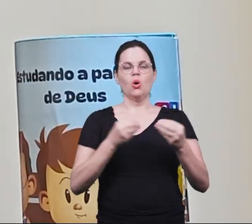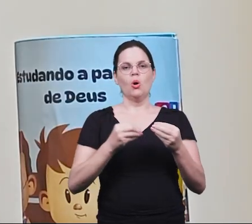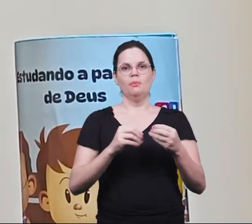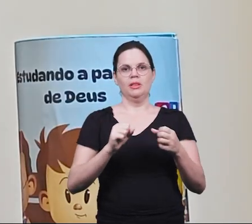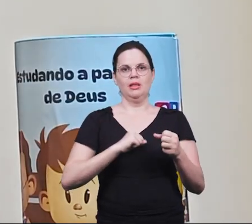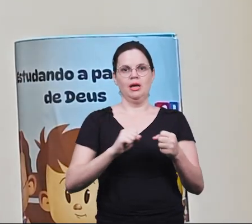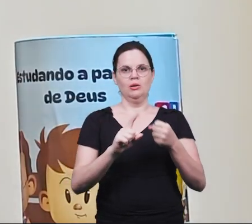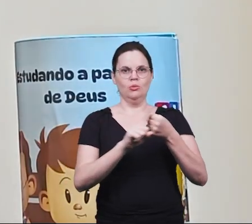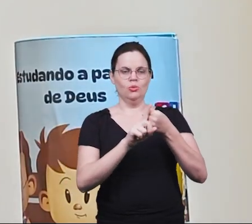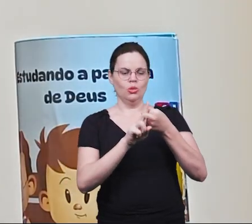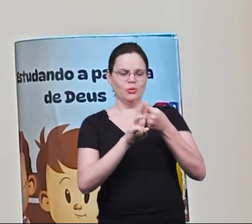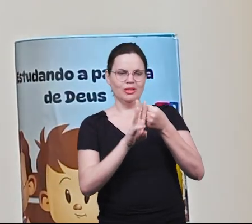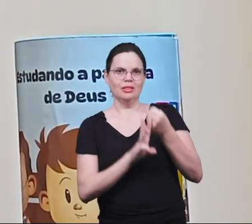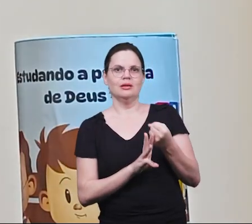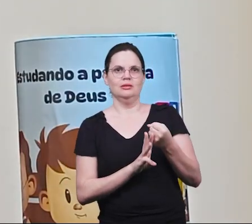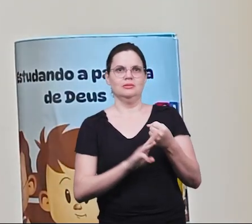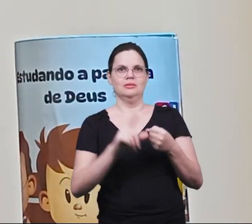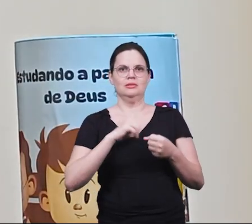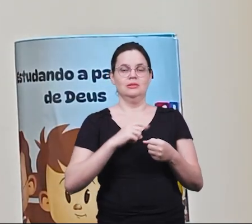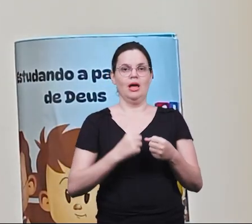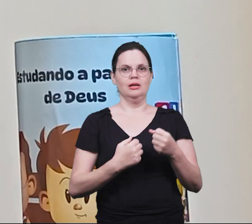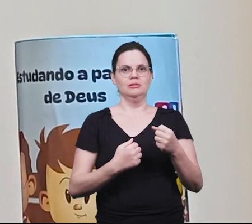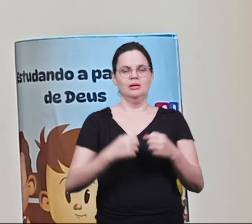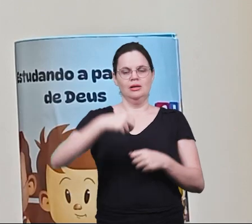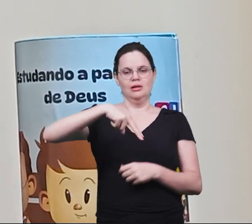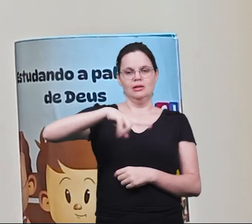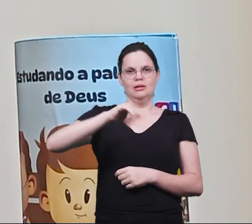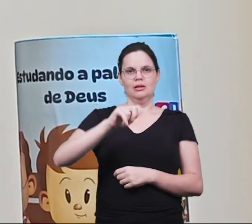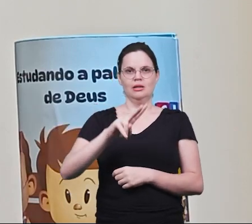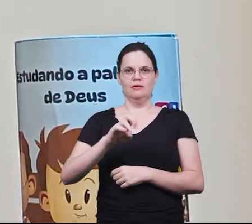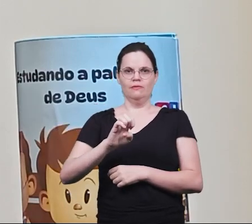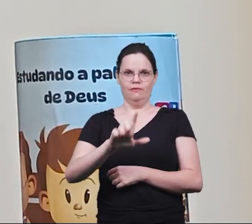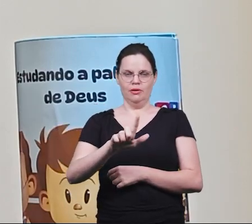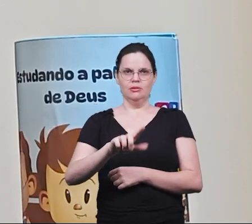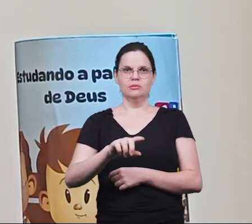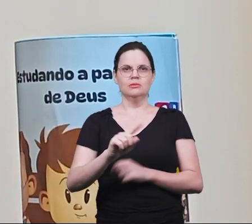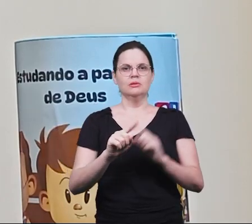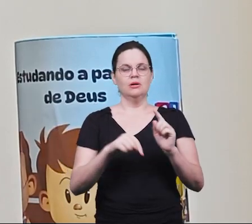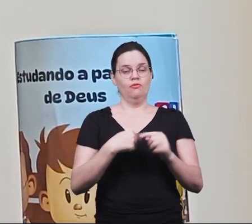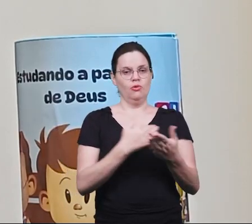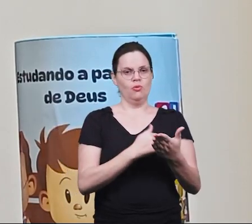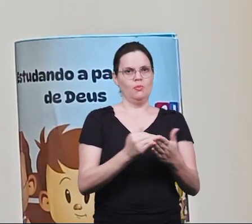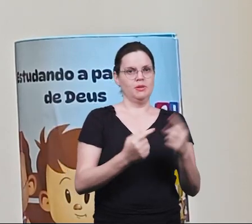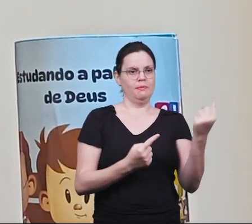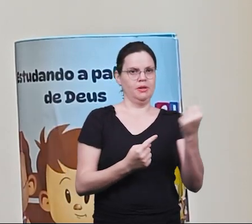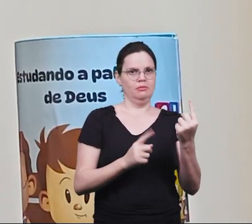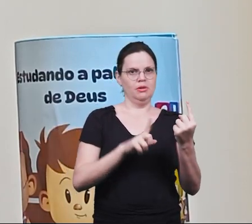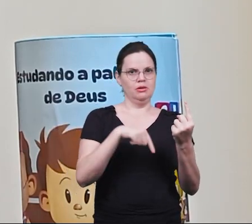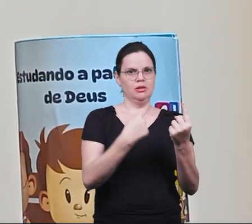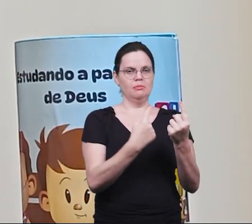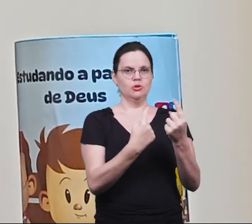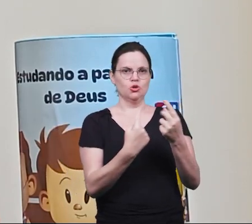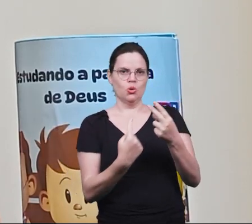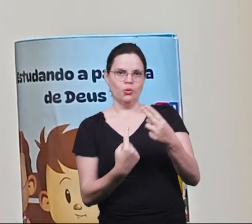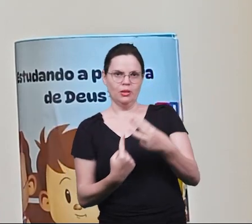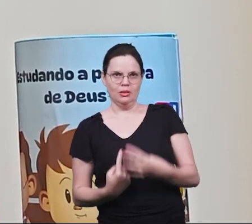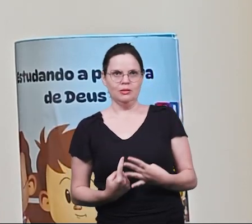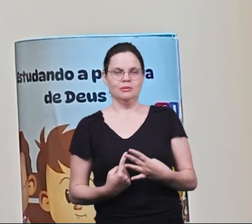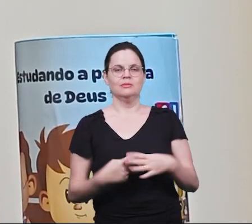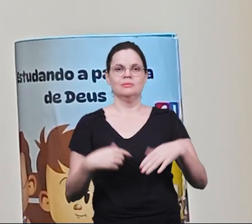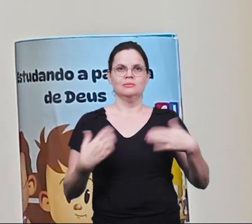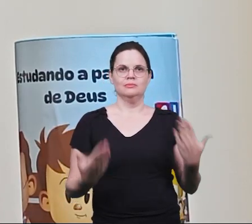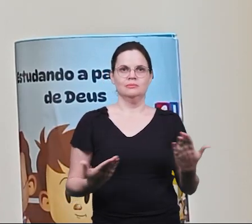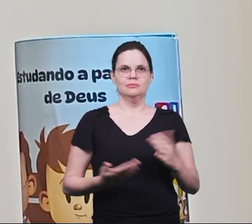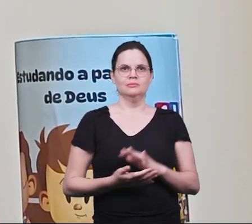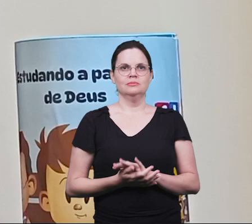das aulas. Vou dar aula em nível 1 e depois nós vamos citar os demais níveis. Se as irmãs entrarem